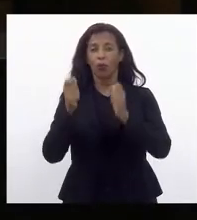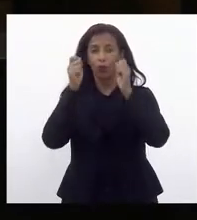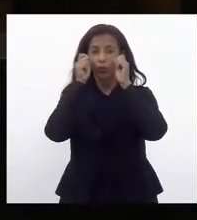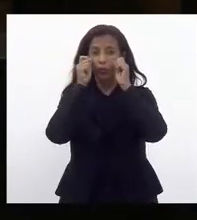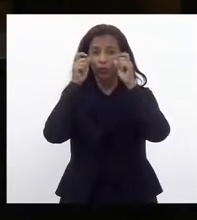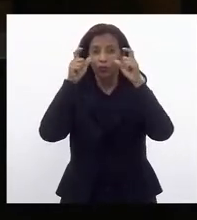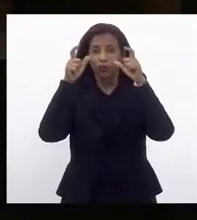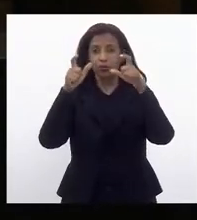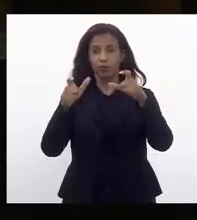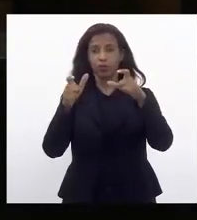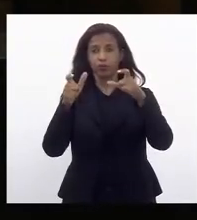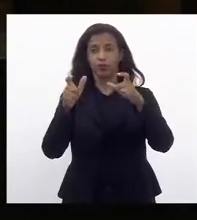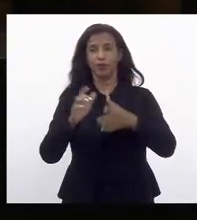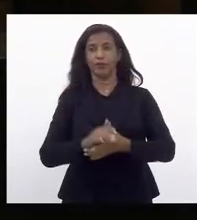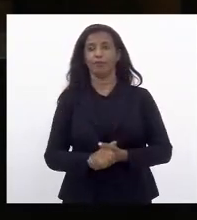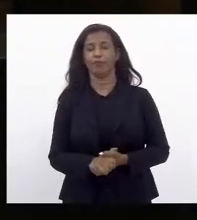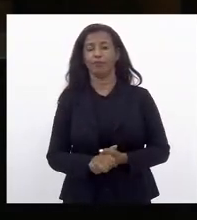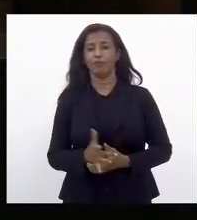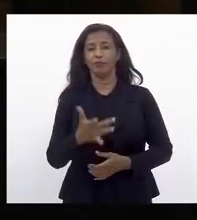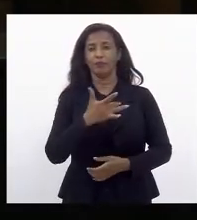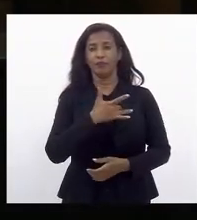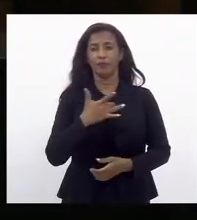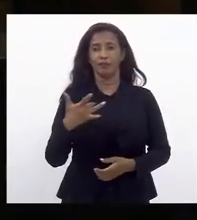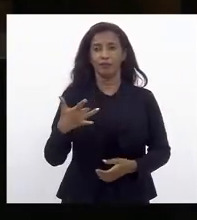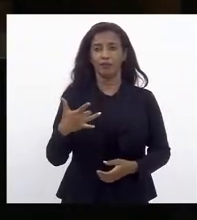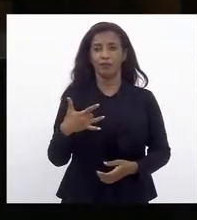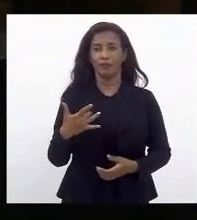grande para a saúde